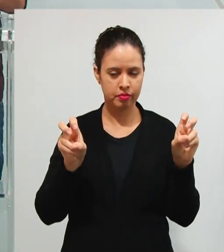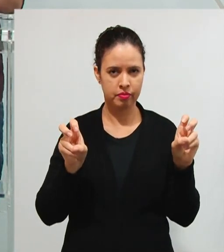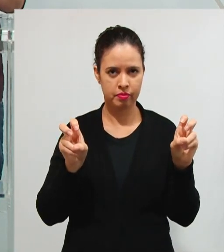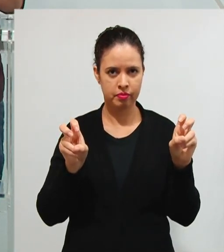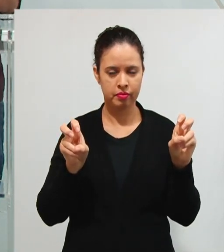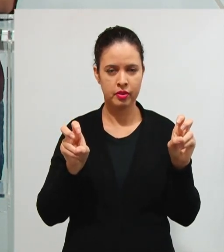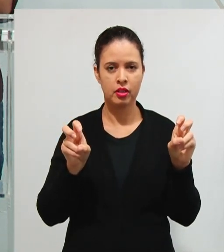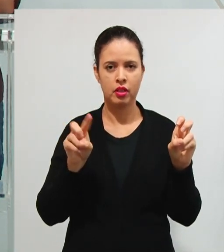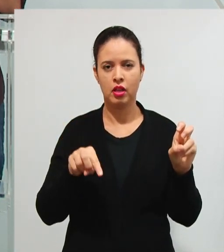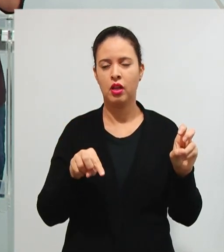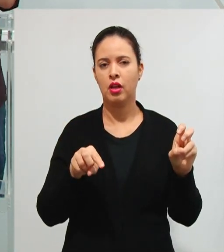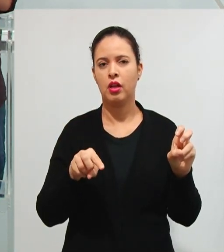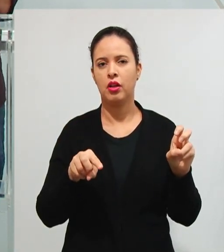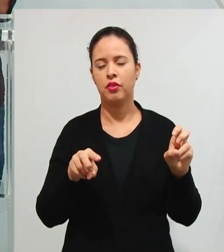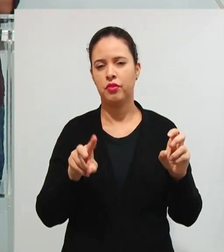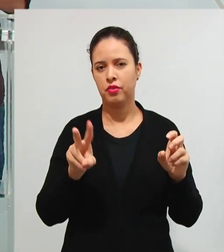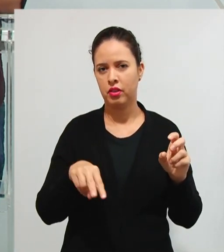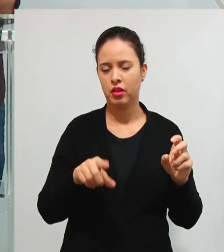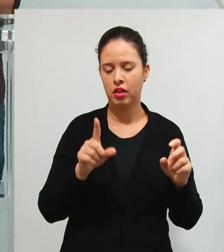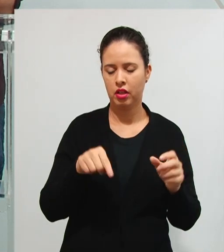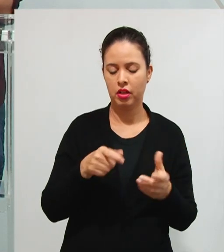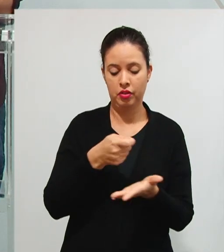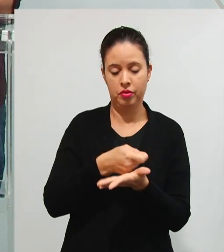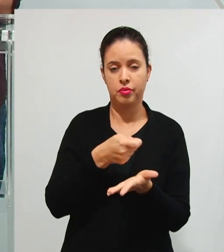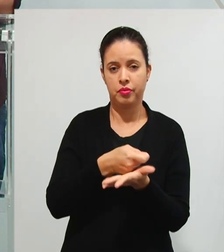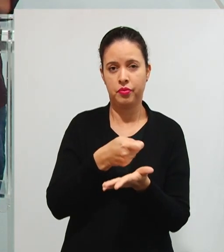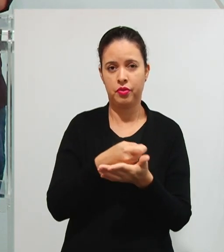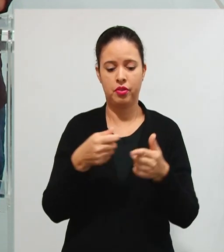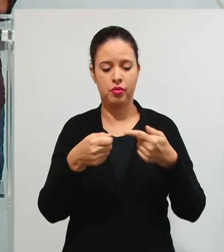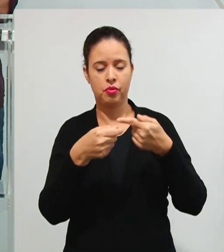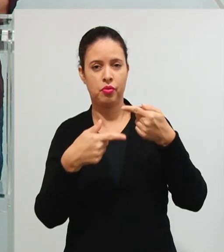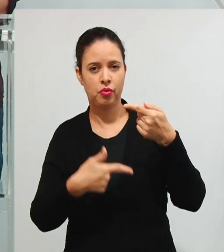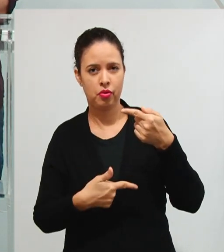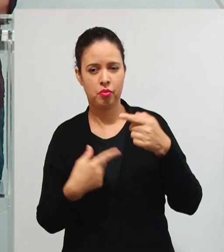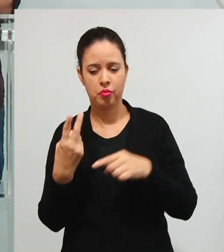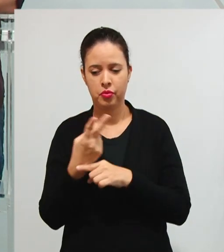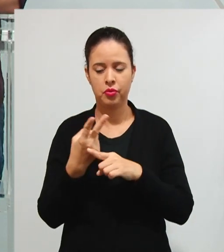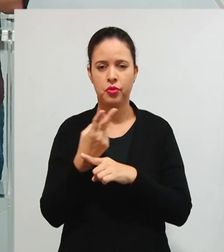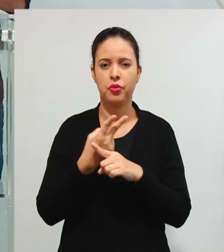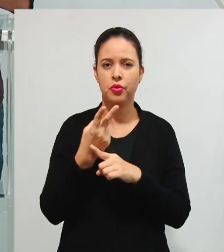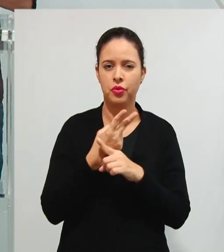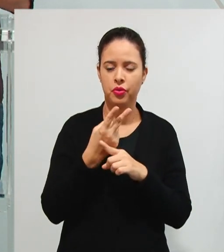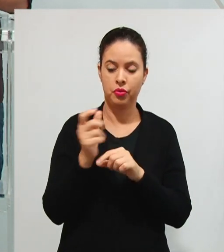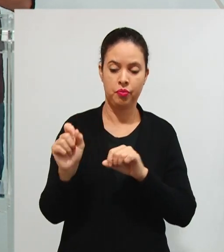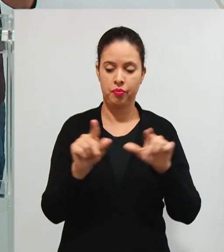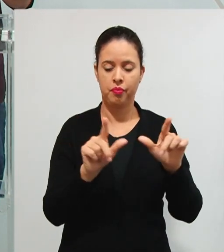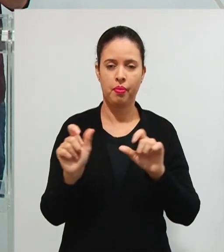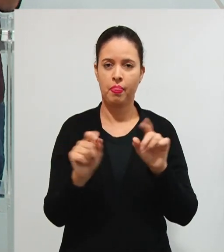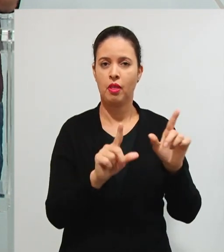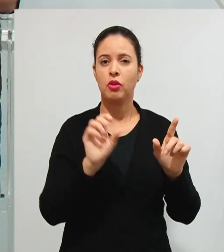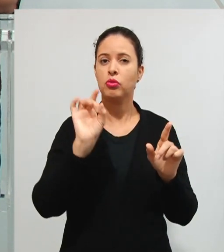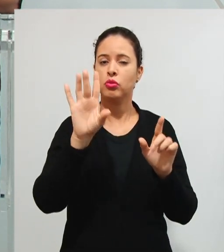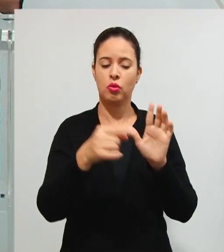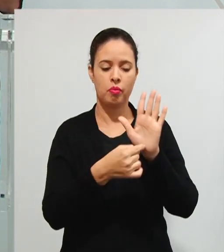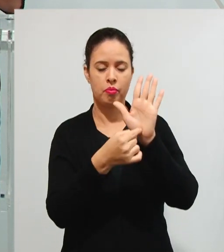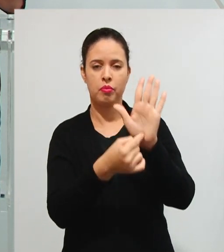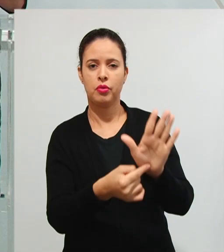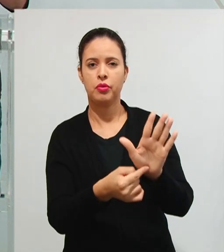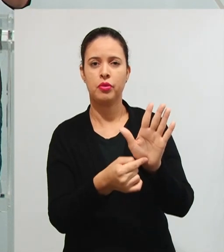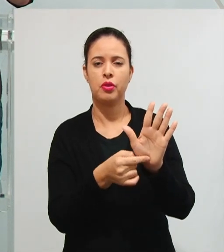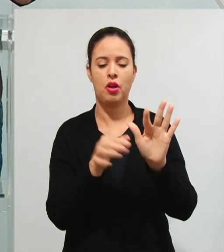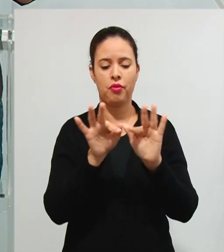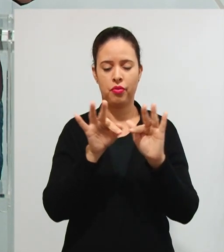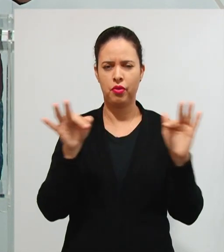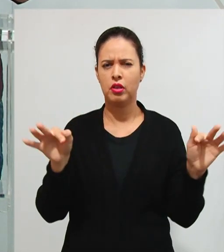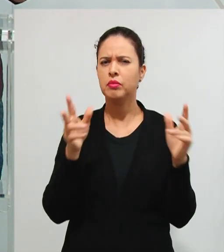aspas. Isso vai forçar e vai fazer com que o Google filtre essas páginas e só apresente aquelas que